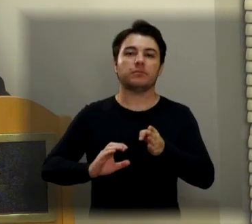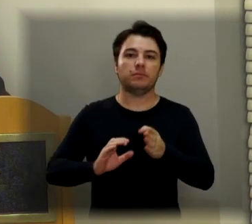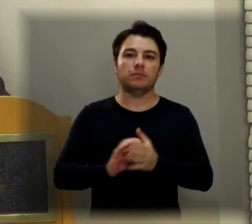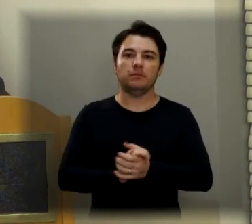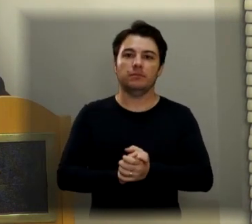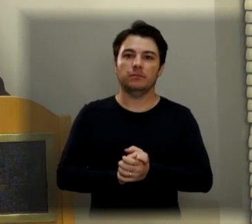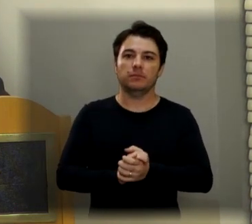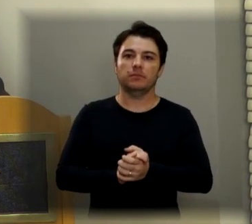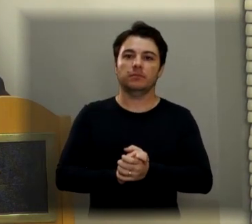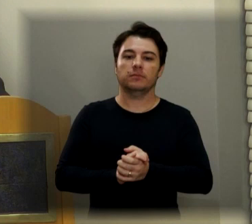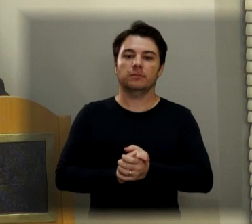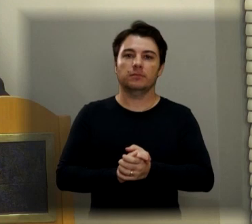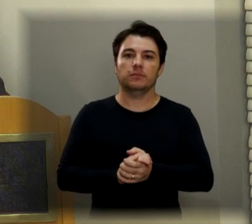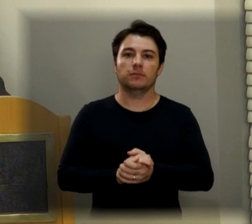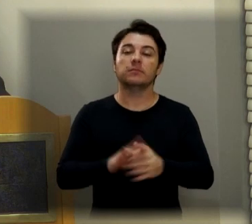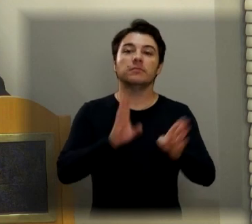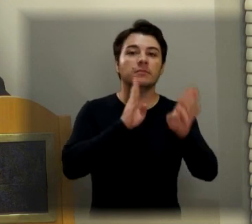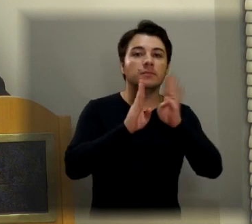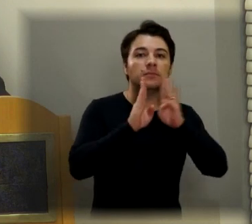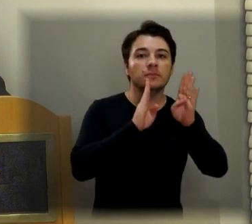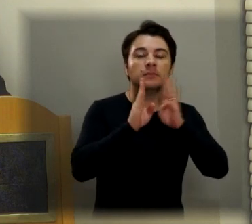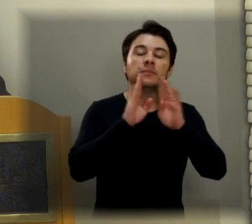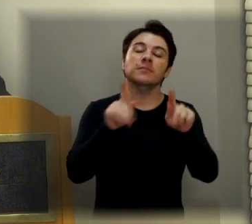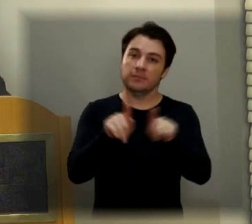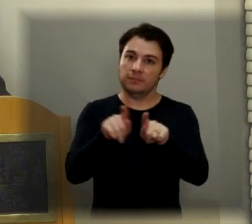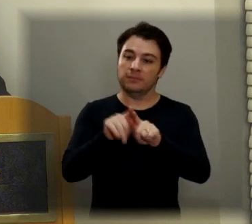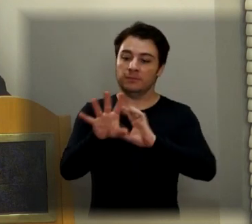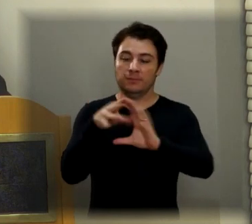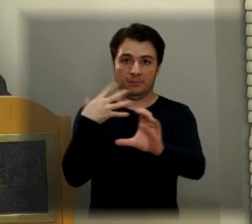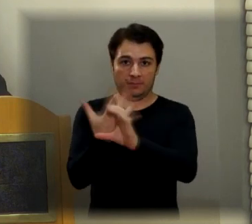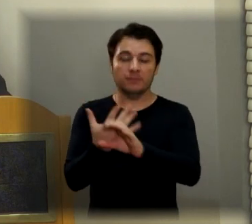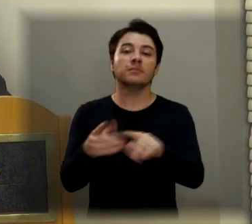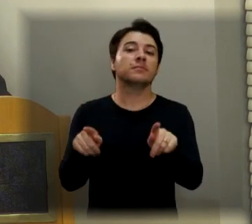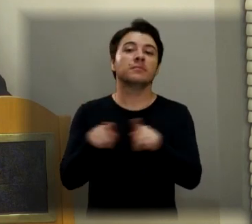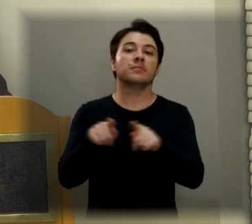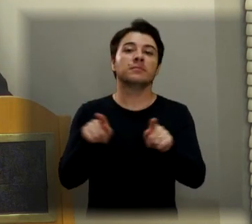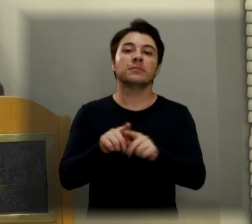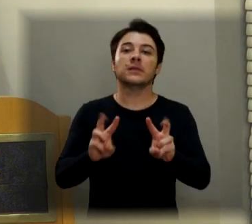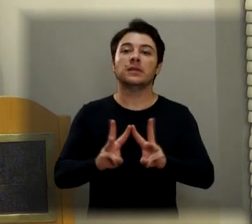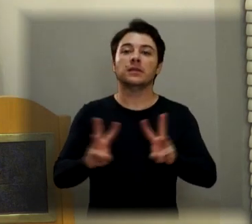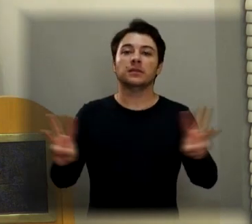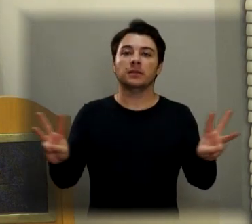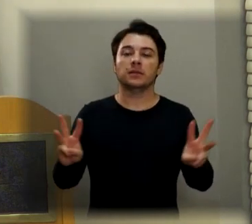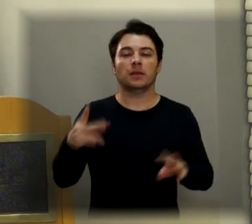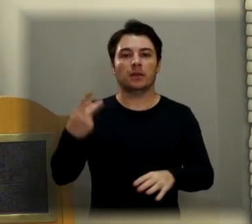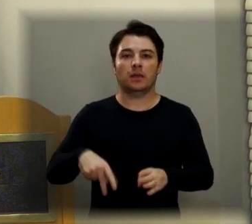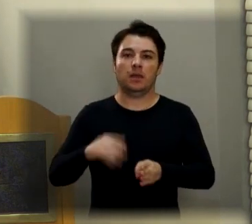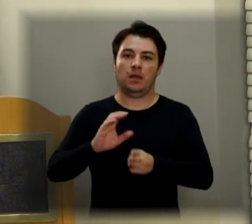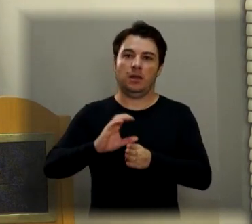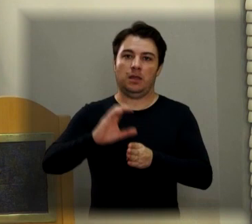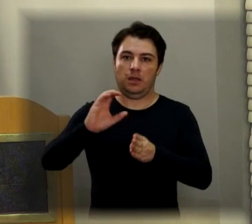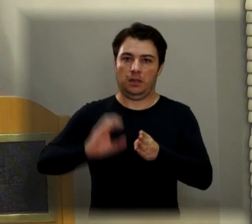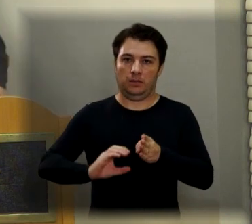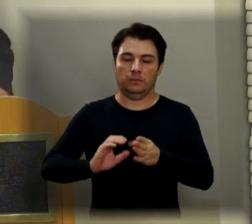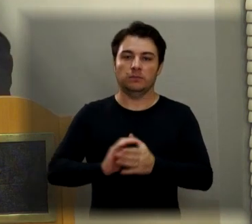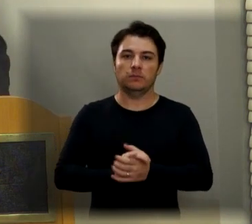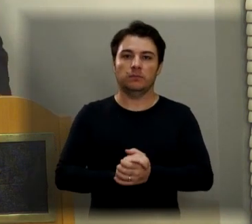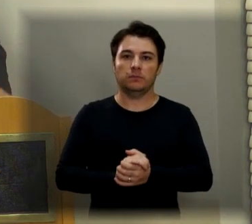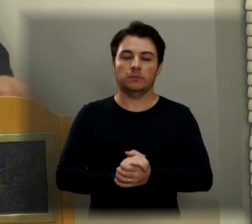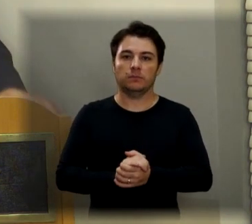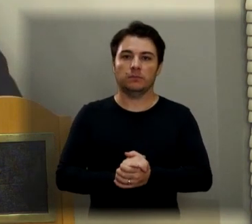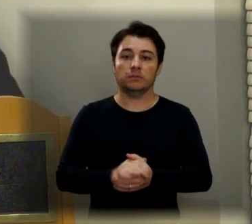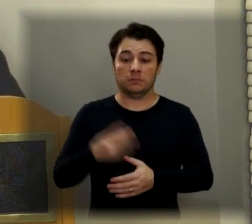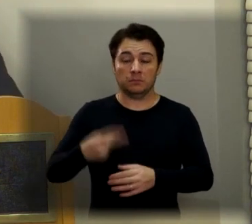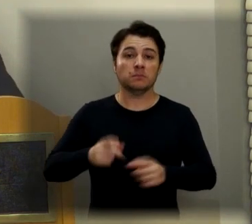Araraquara na rede social no Facebook YouTube e também no site da Câmara Municipal de Araraquara